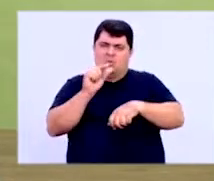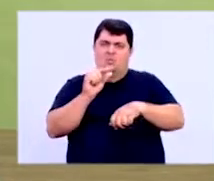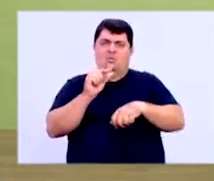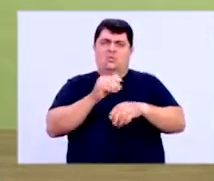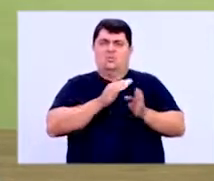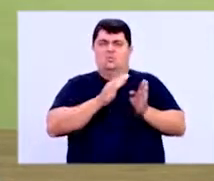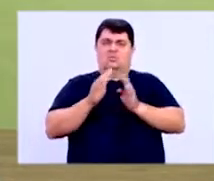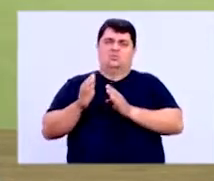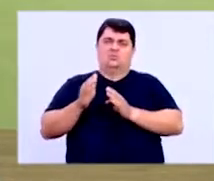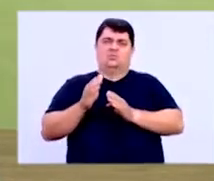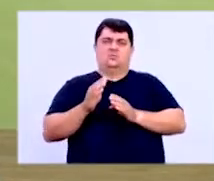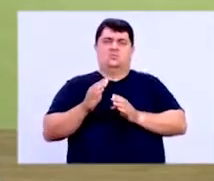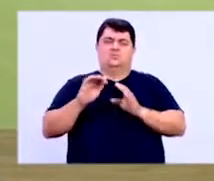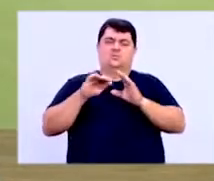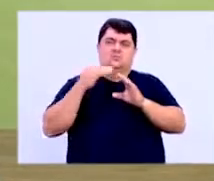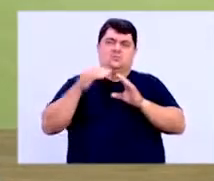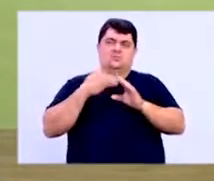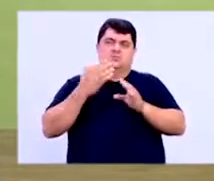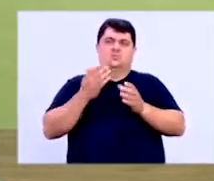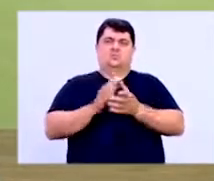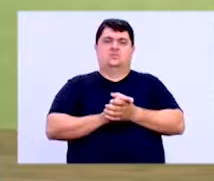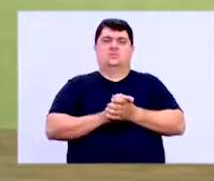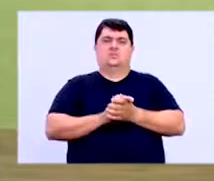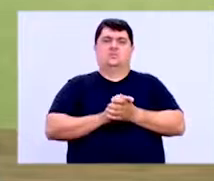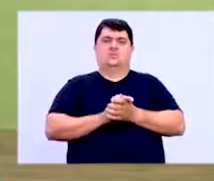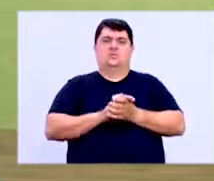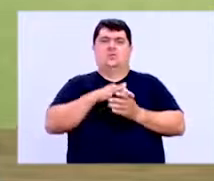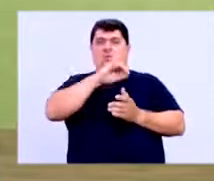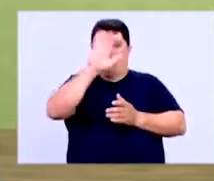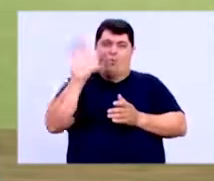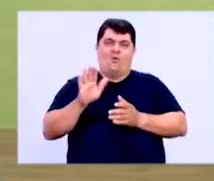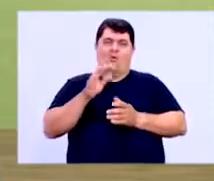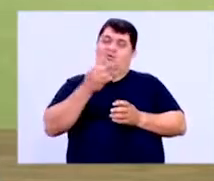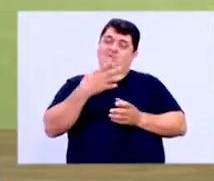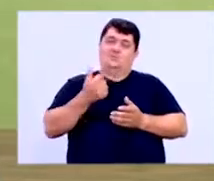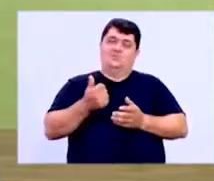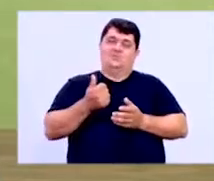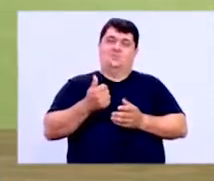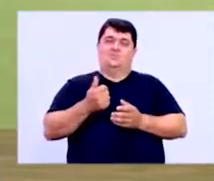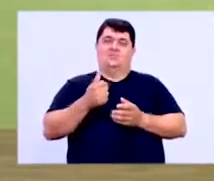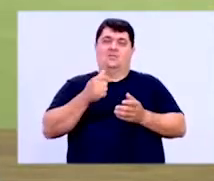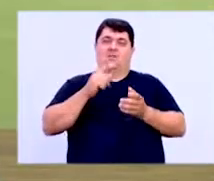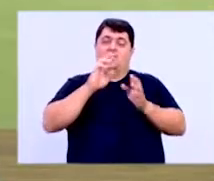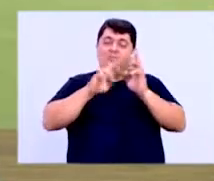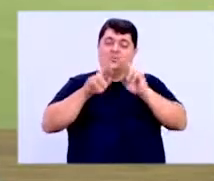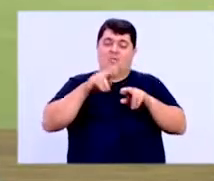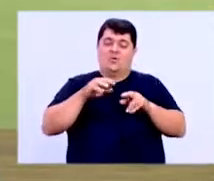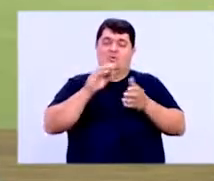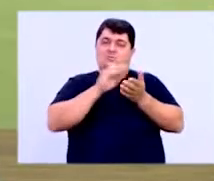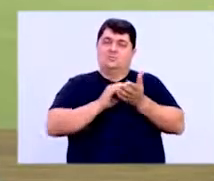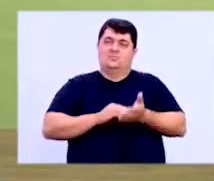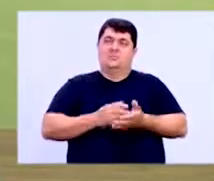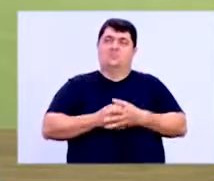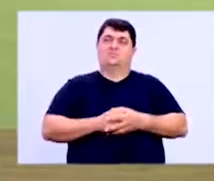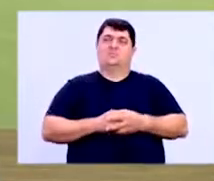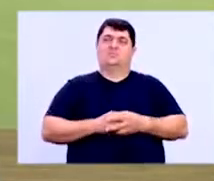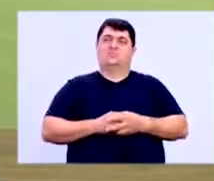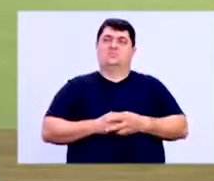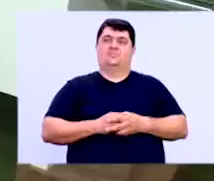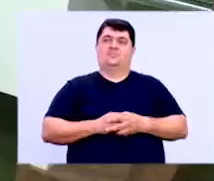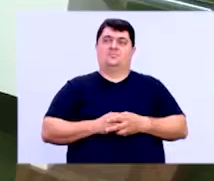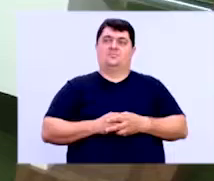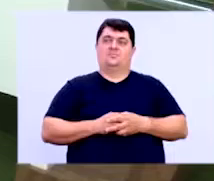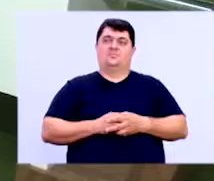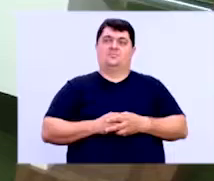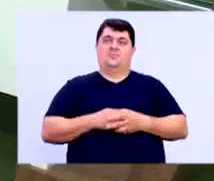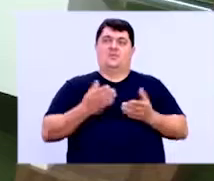gente terminar, manda alguma informação para a gente aqui, manda um alô, né? Manda o seu gabarito, né, professor? Olha,